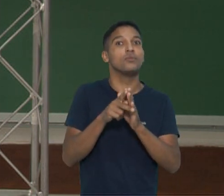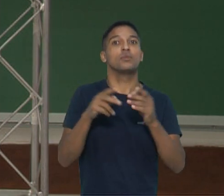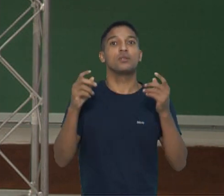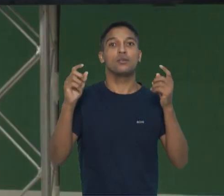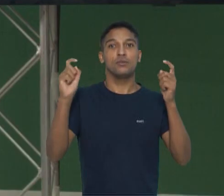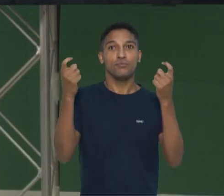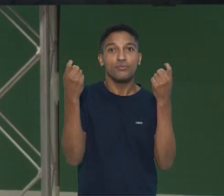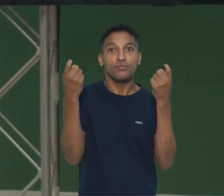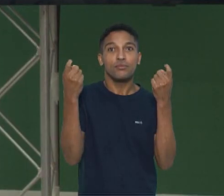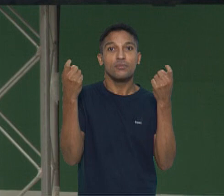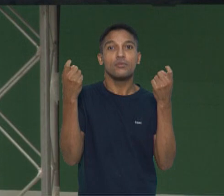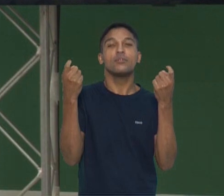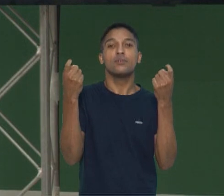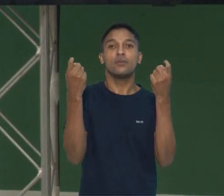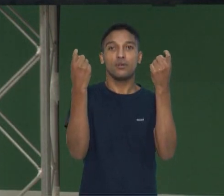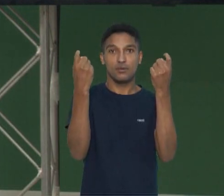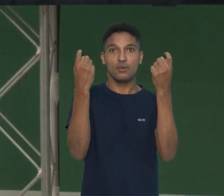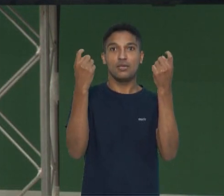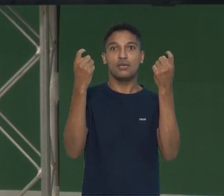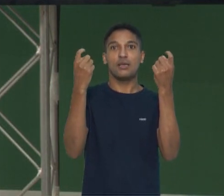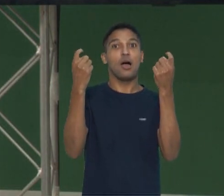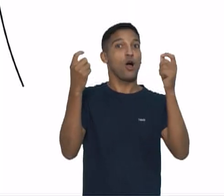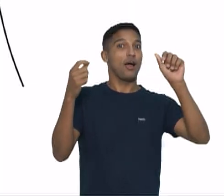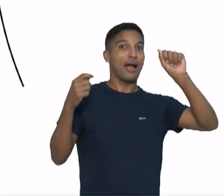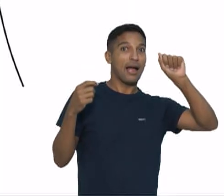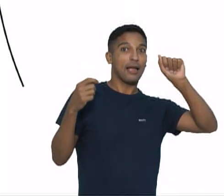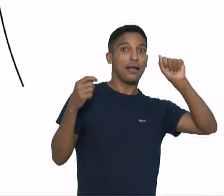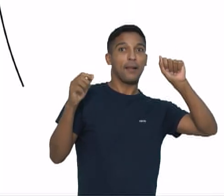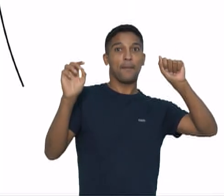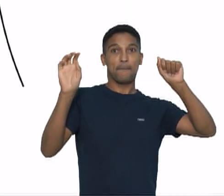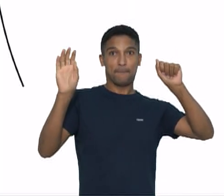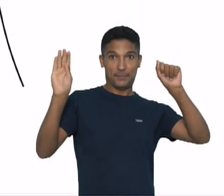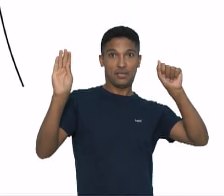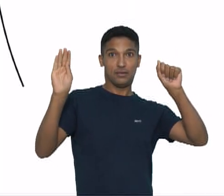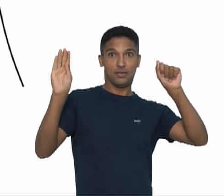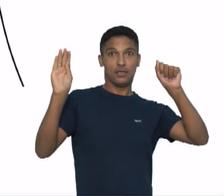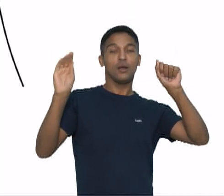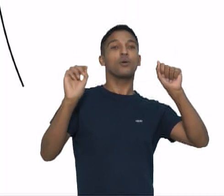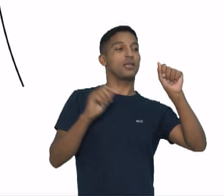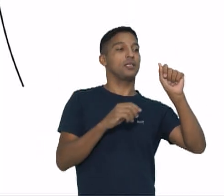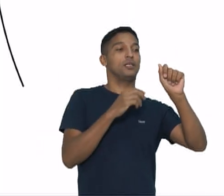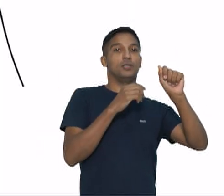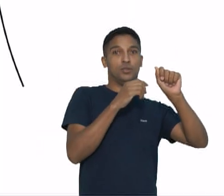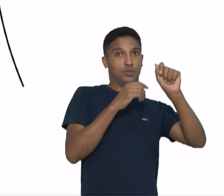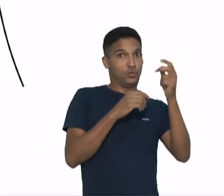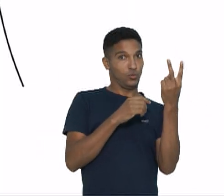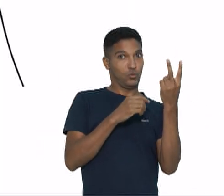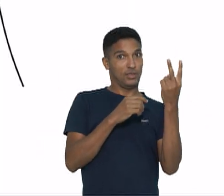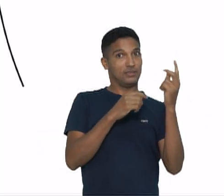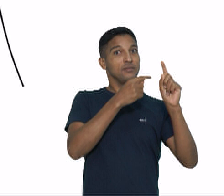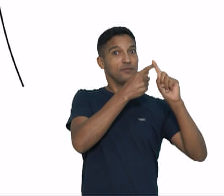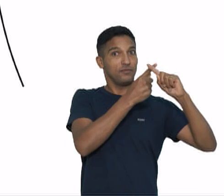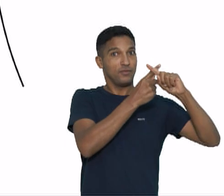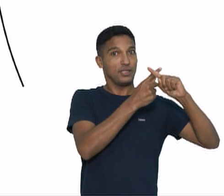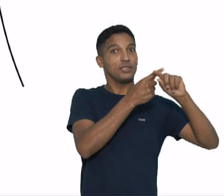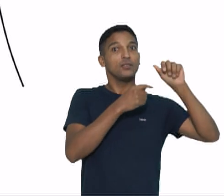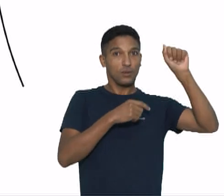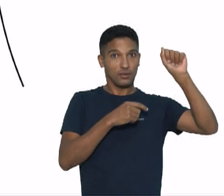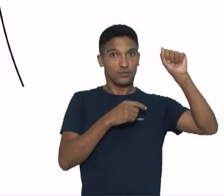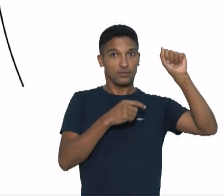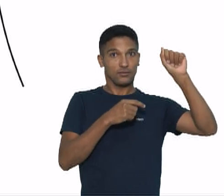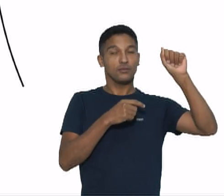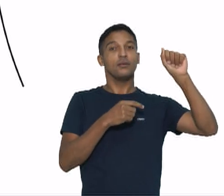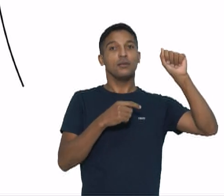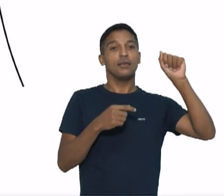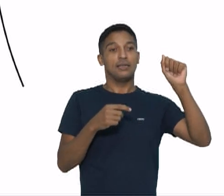Então, AB, a distância de A até B é 2 vezes o A, a distância de C até D é 2